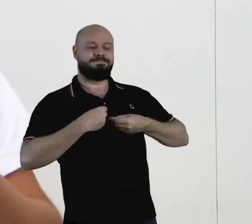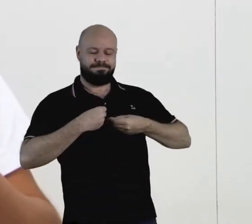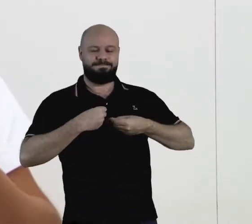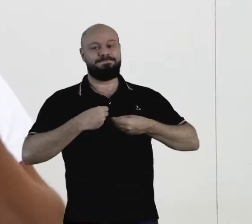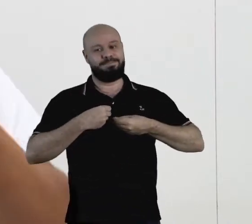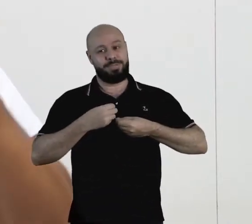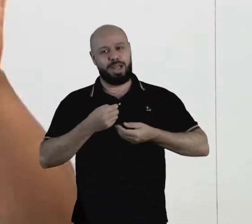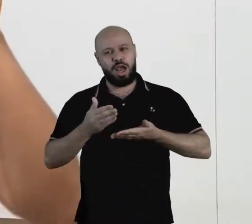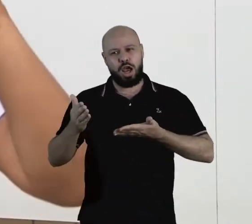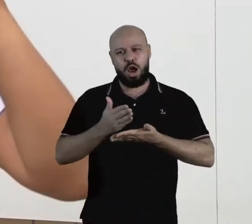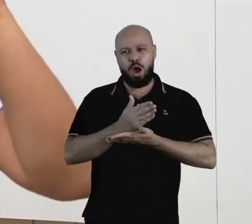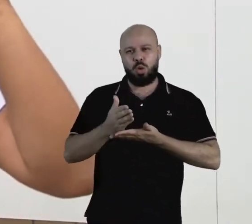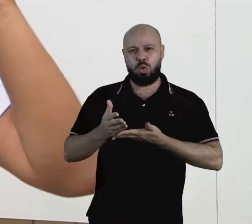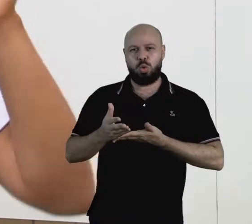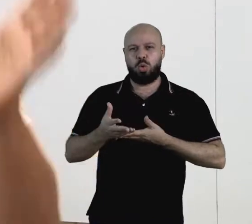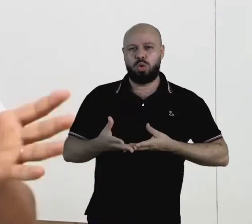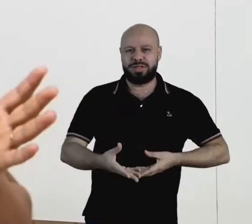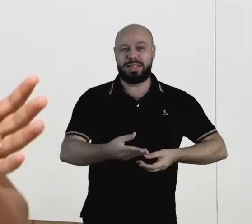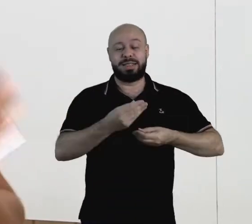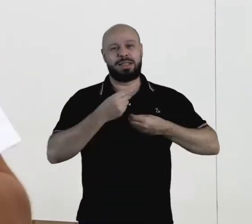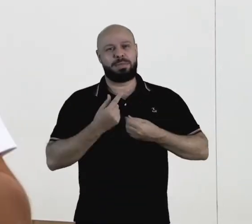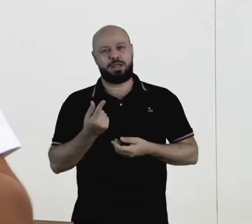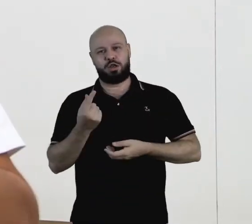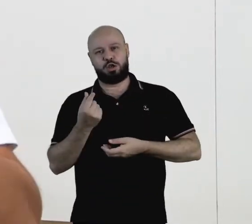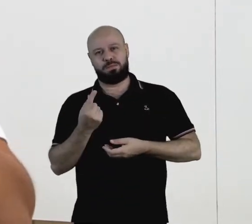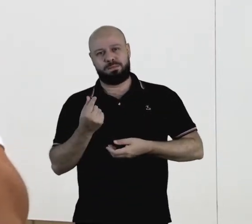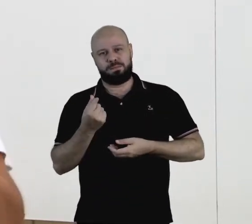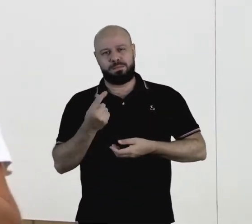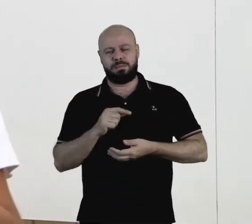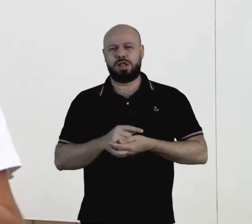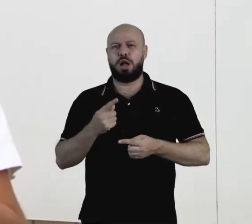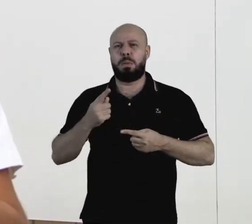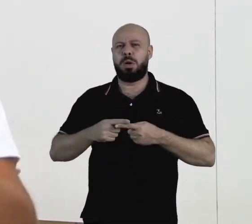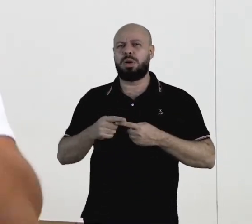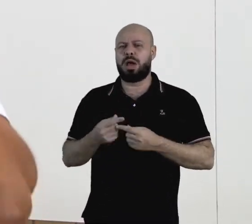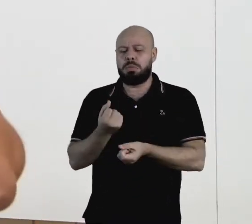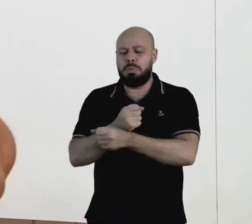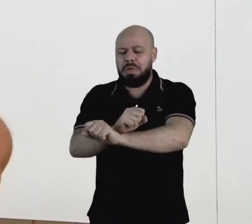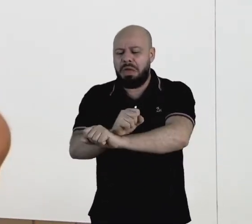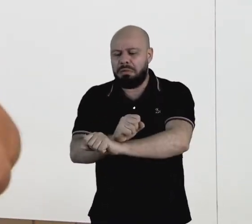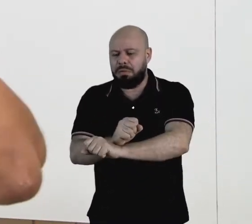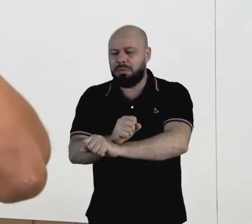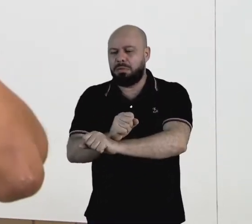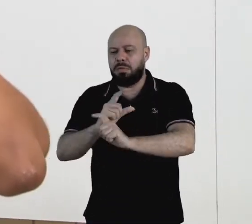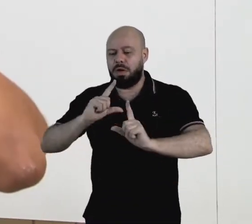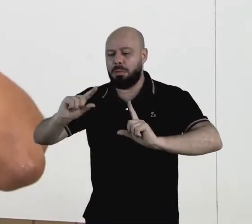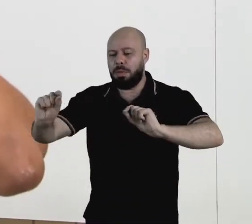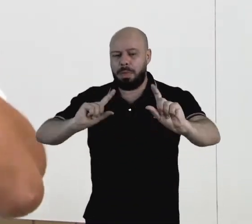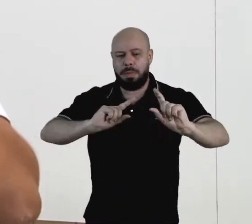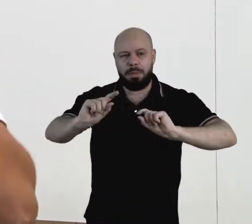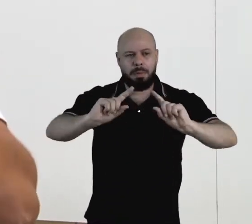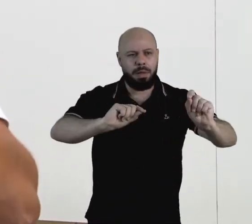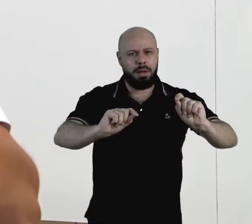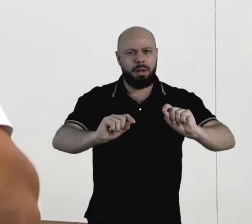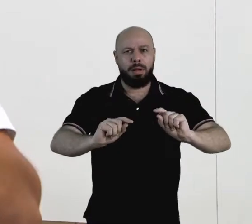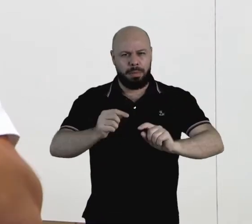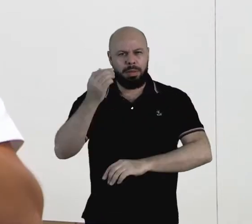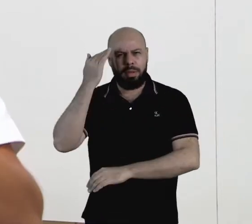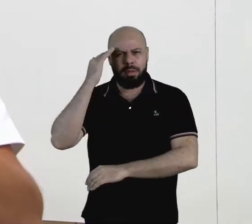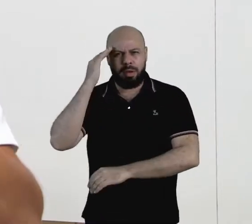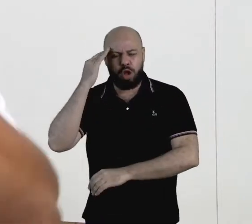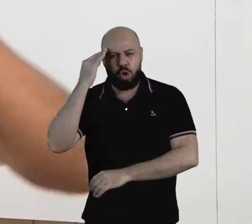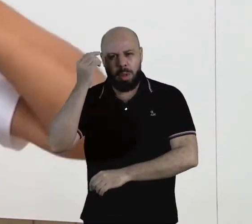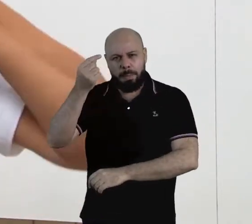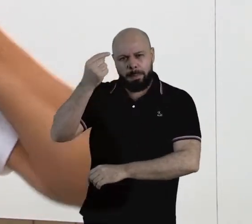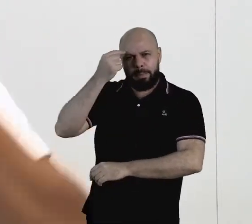por terem perdido os seus escravos. Vocês estão entendendo como que a mentalidade